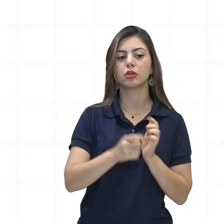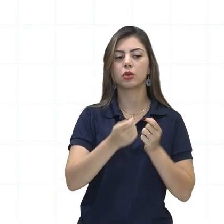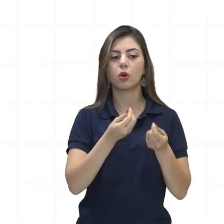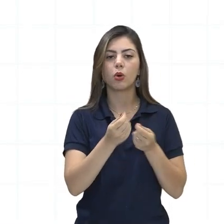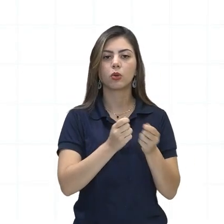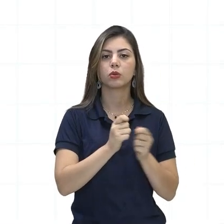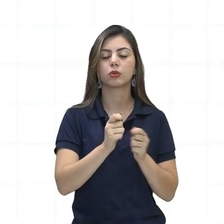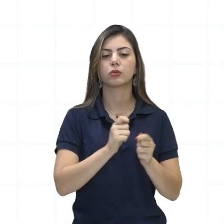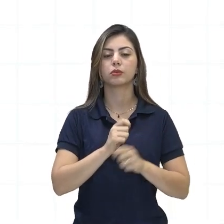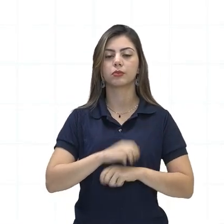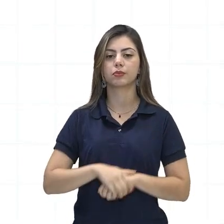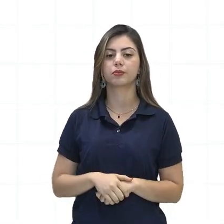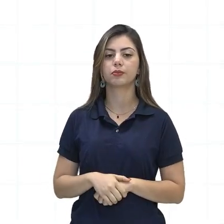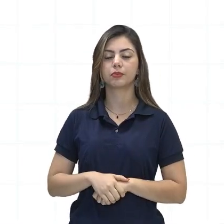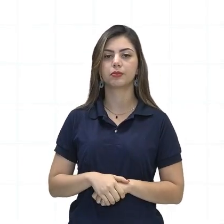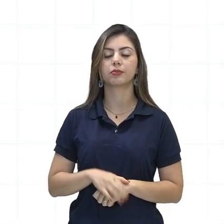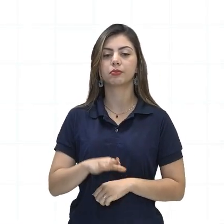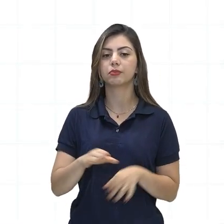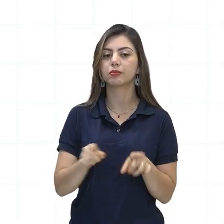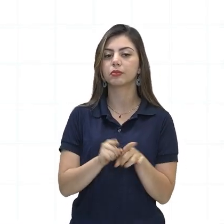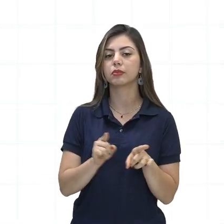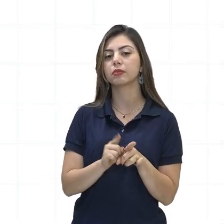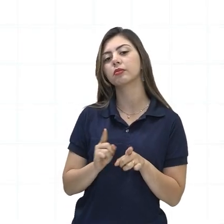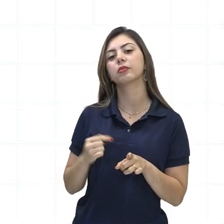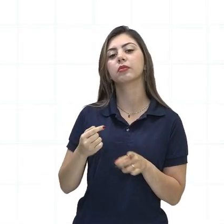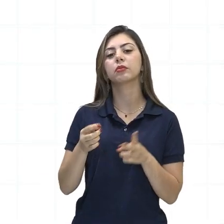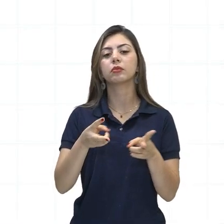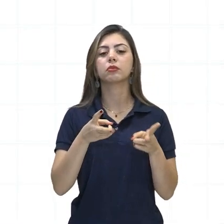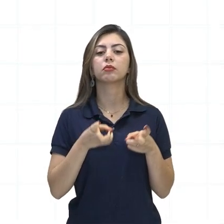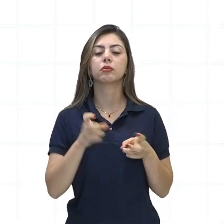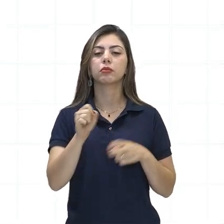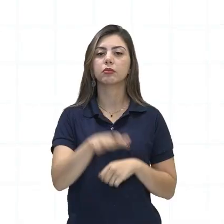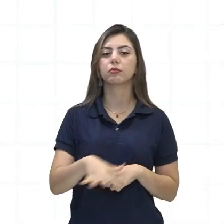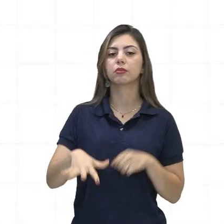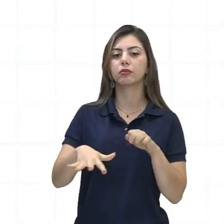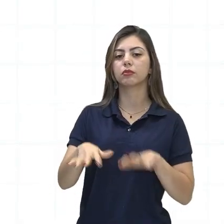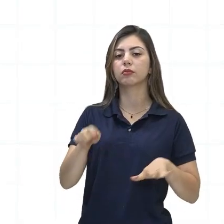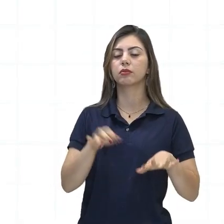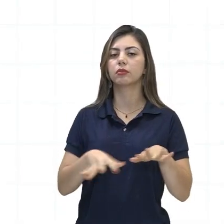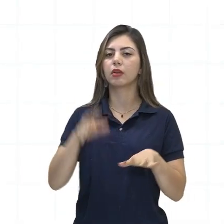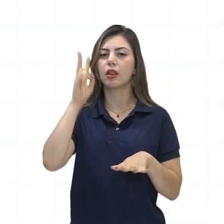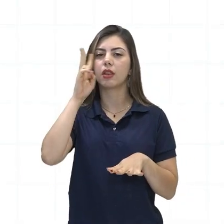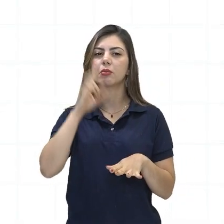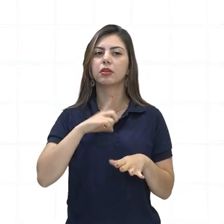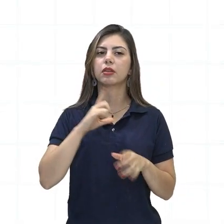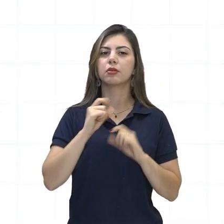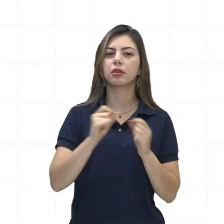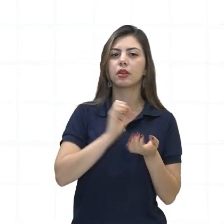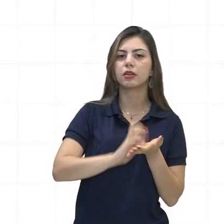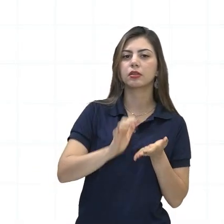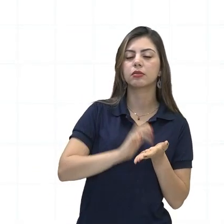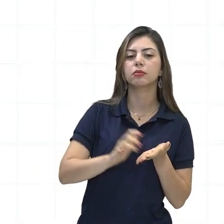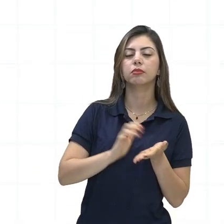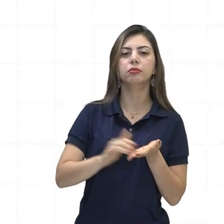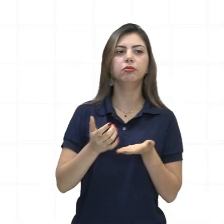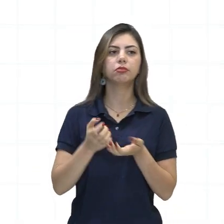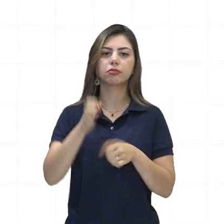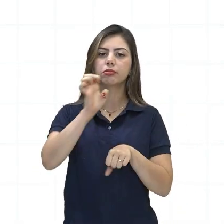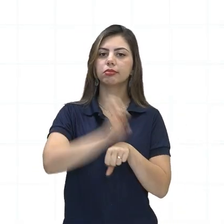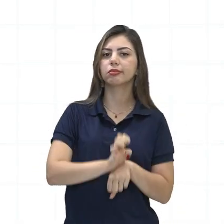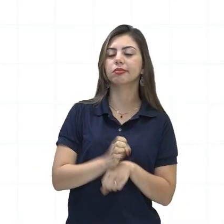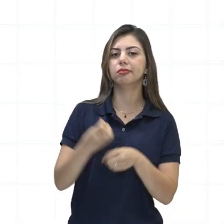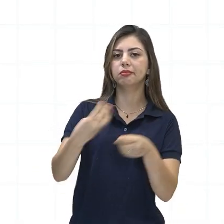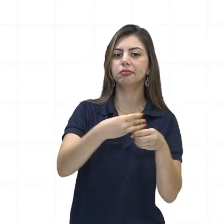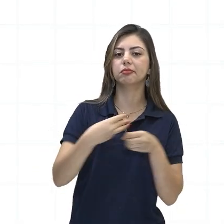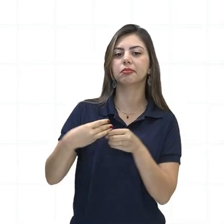gente pode também verificar na questão das esferas. Vocês lembram a esfera administrativa, estadual, federal e municipal? Então, olha